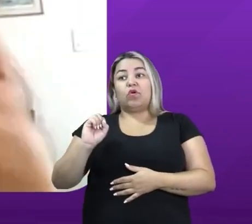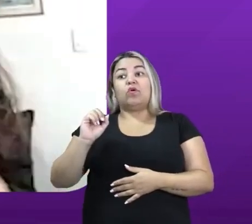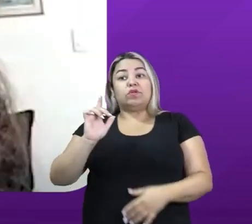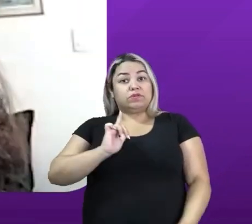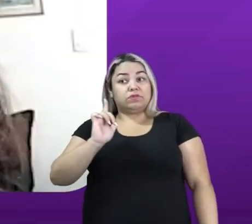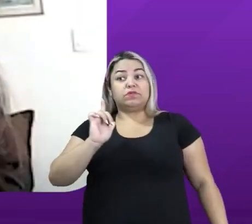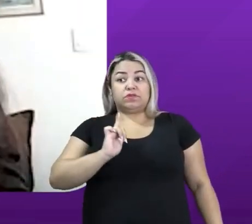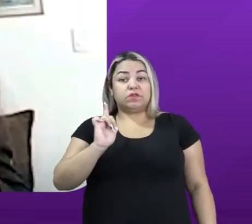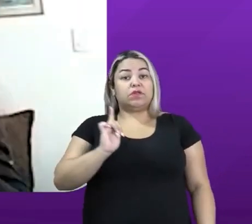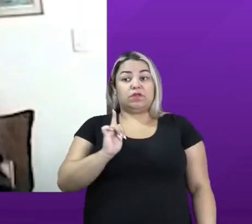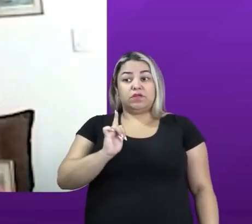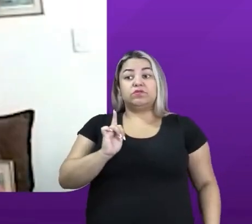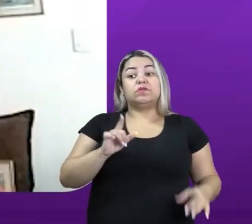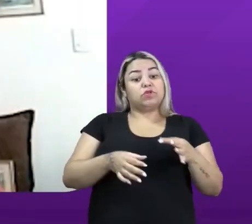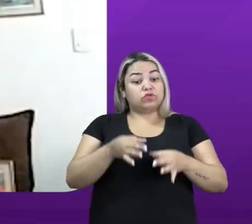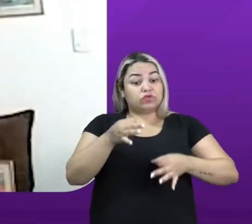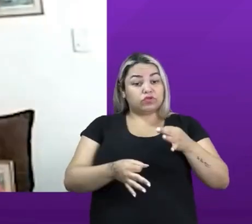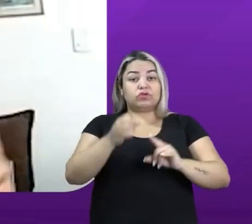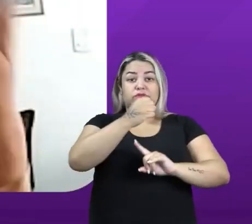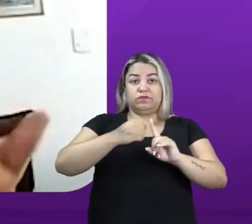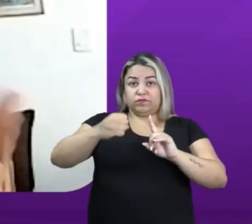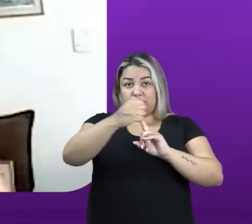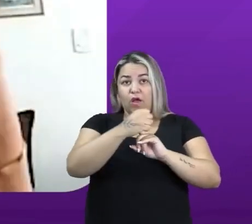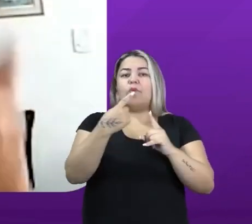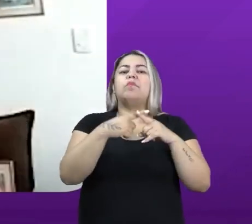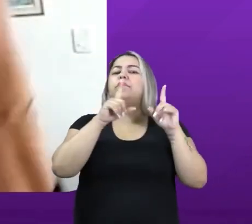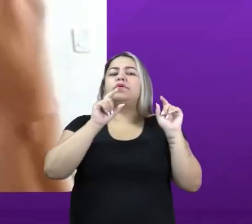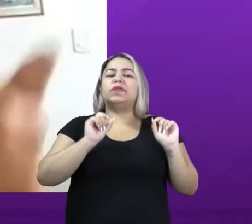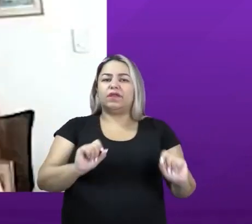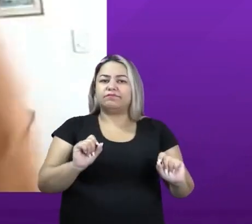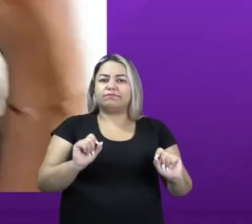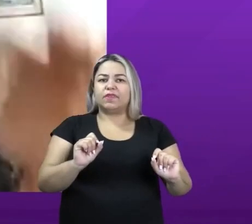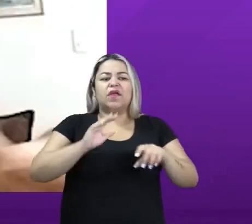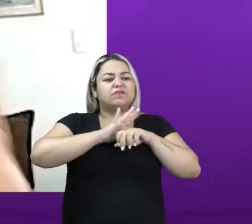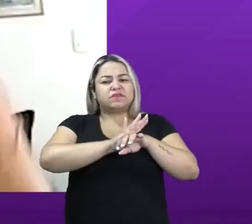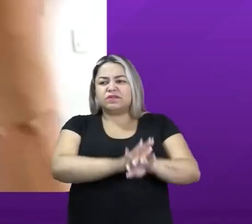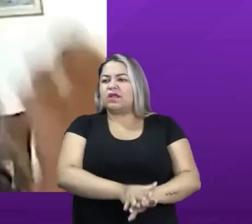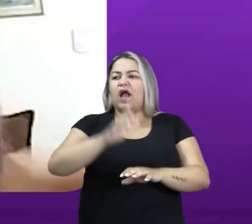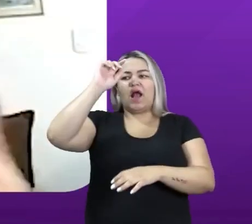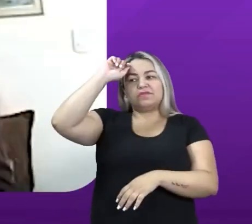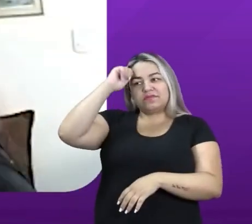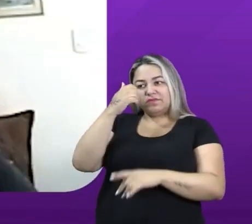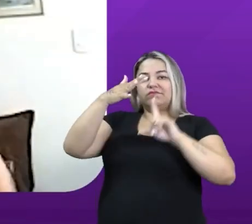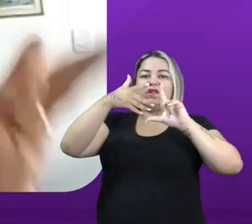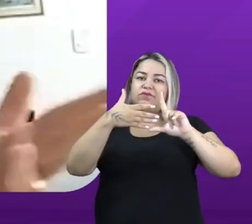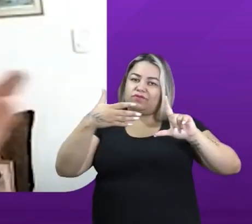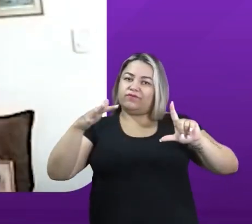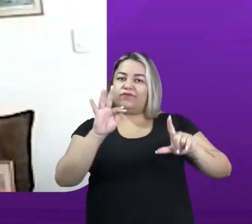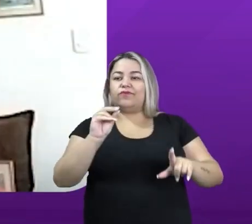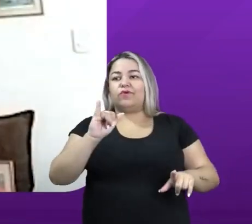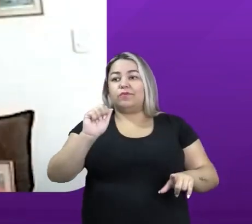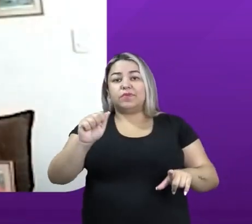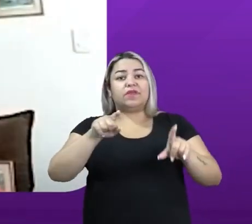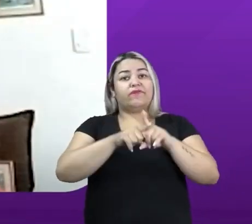existem num cenário de justiça social. Por quê? Porque discriminação, racismo, LGBTfobia, violência